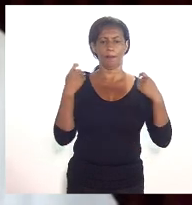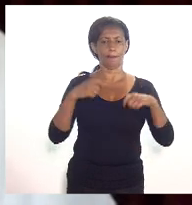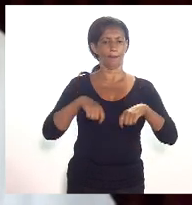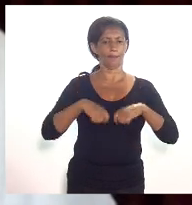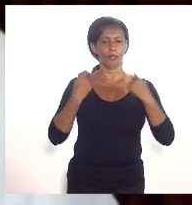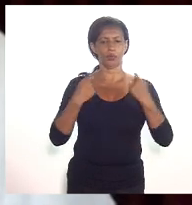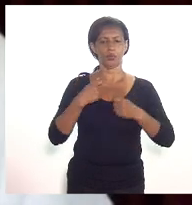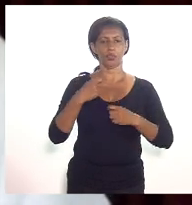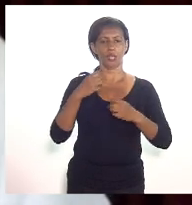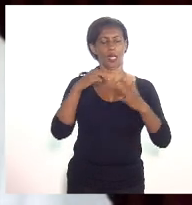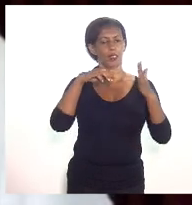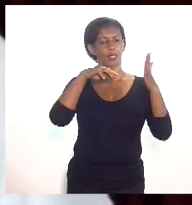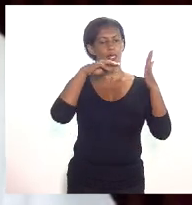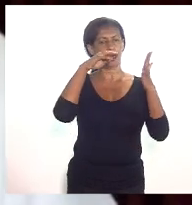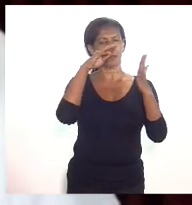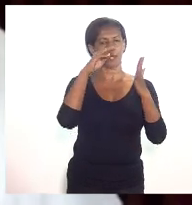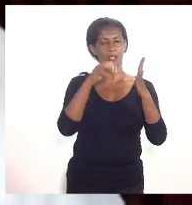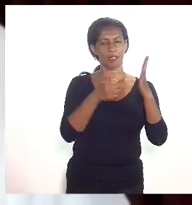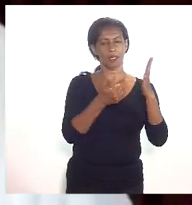7, 8 e 12.